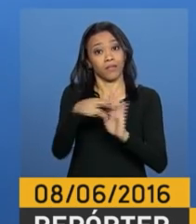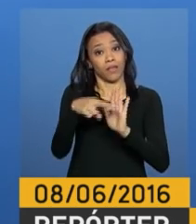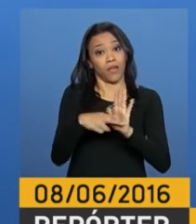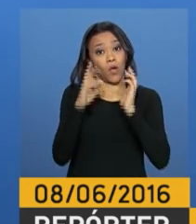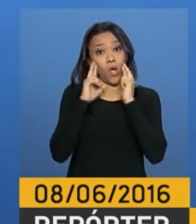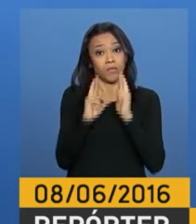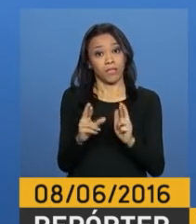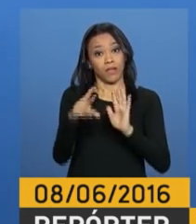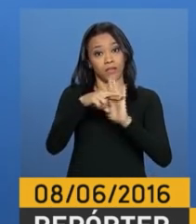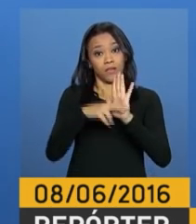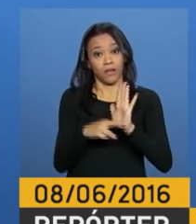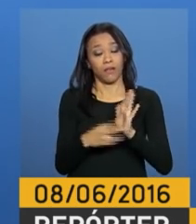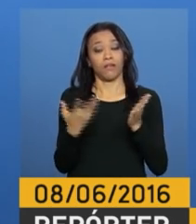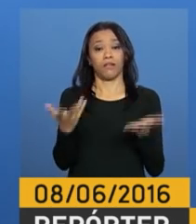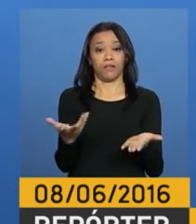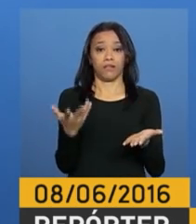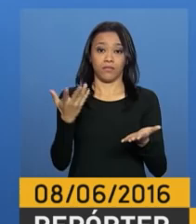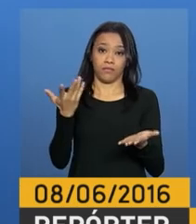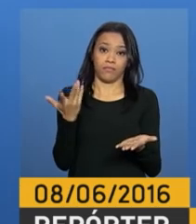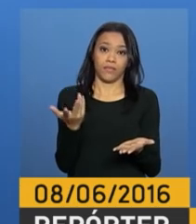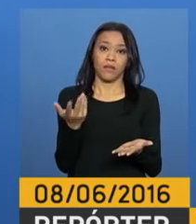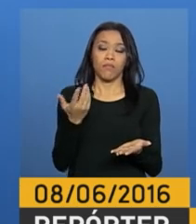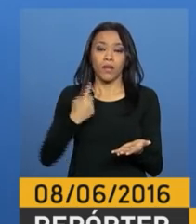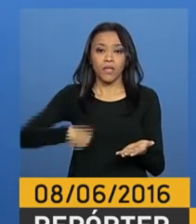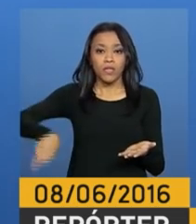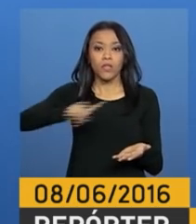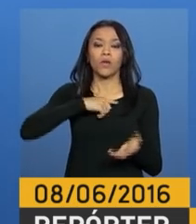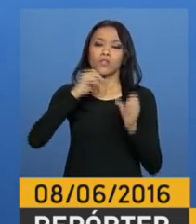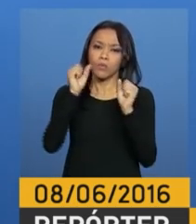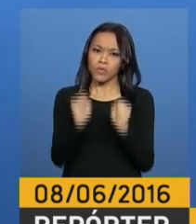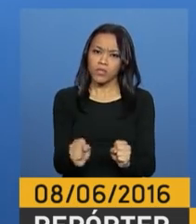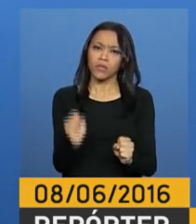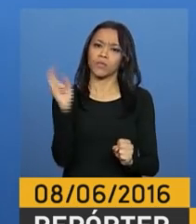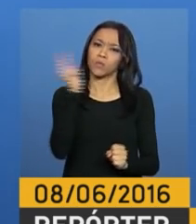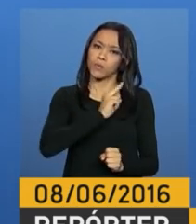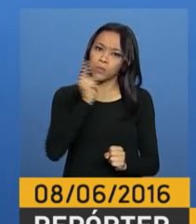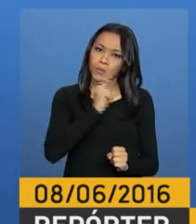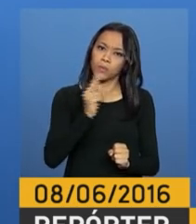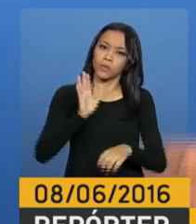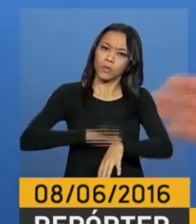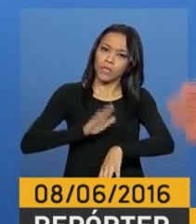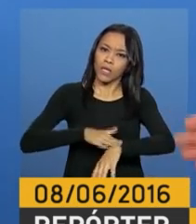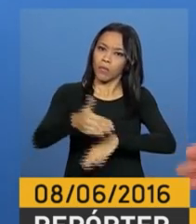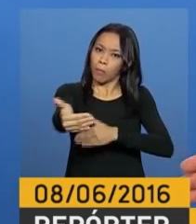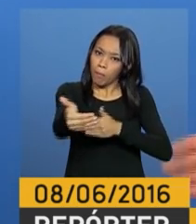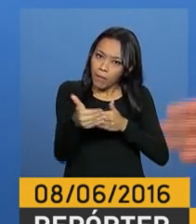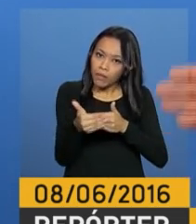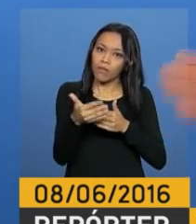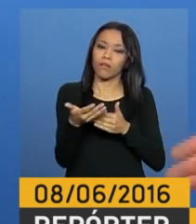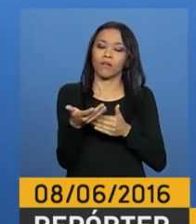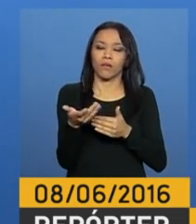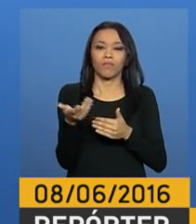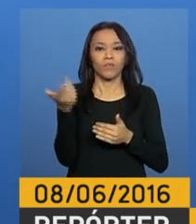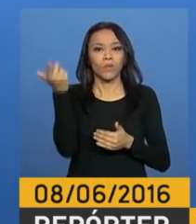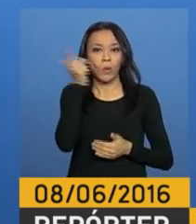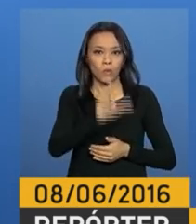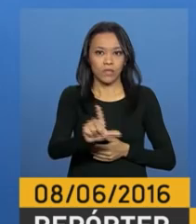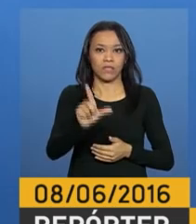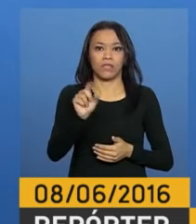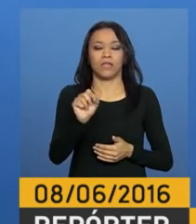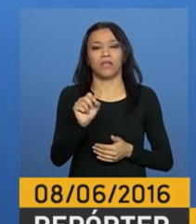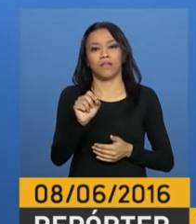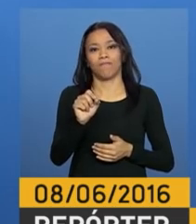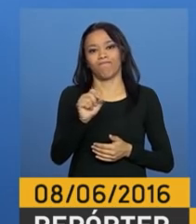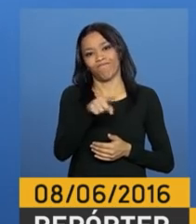trato da coisa pública para que possamos no mais breve espaço de tempo cumprir a determinação que